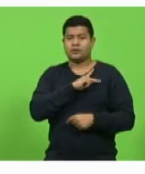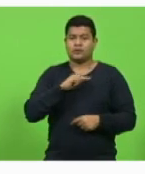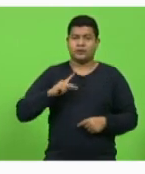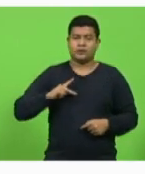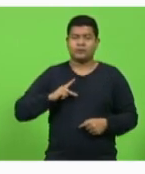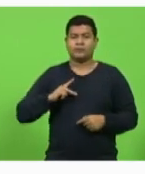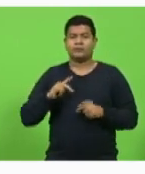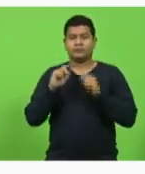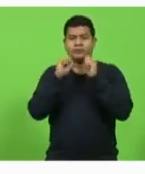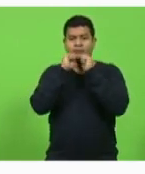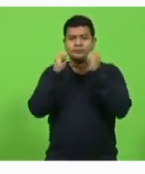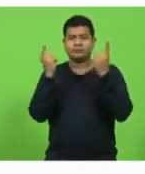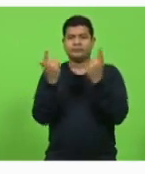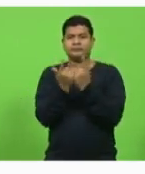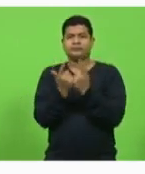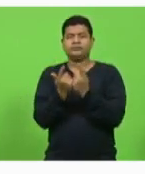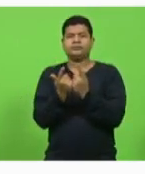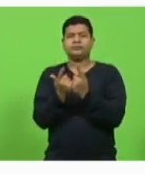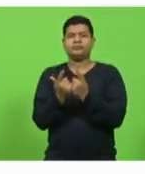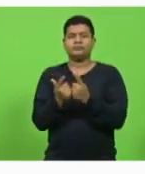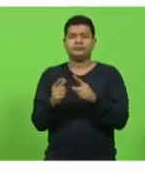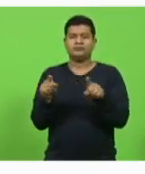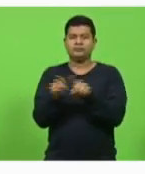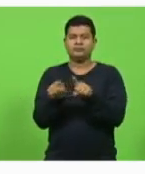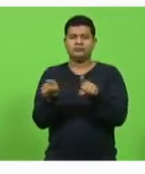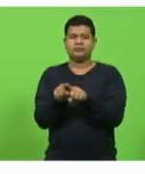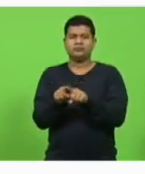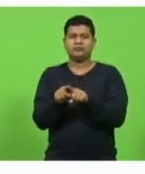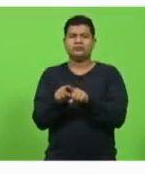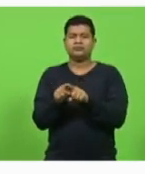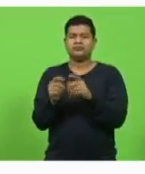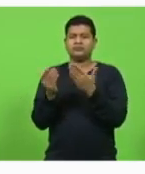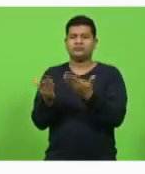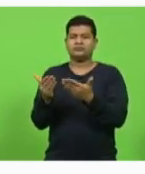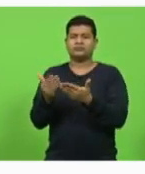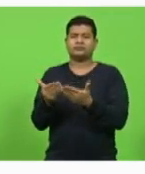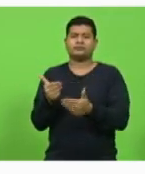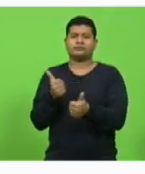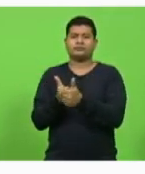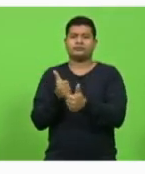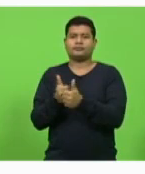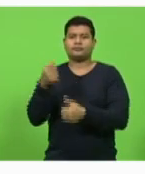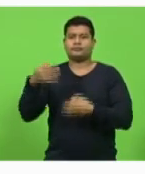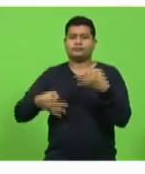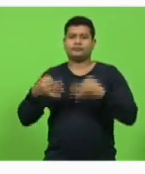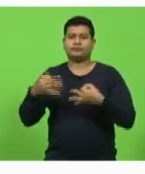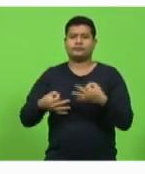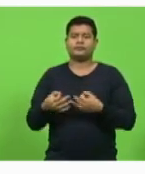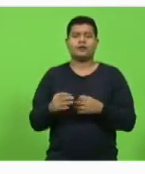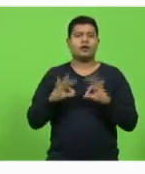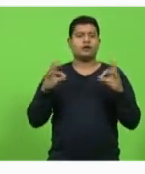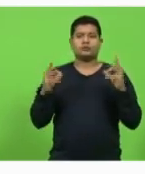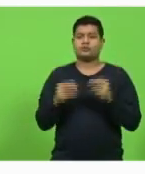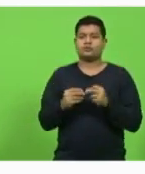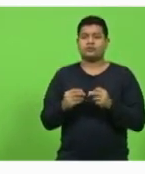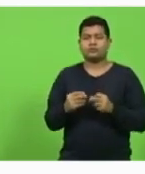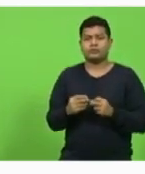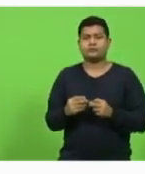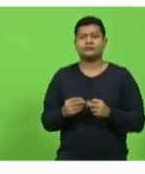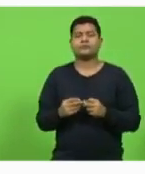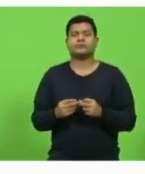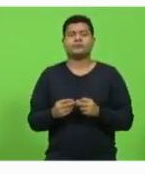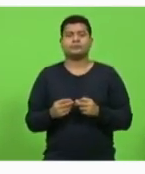Estado de Santa Catarina e do nosso egrégio Tribunal de Justiça. Cumprimento, enfim, todos aqueles que estão,